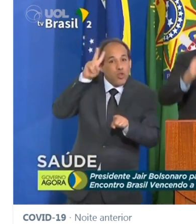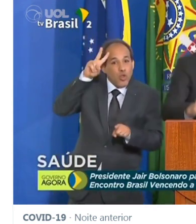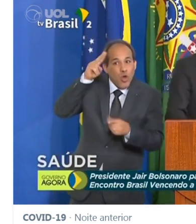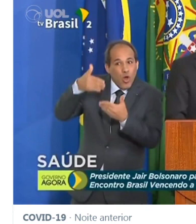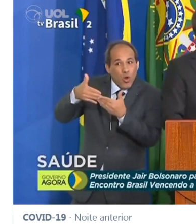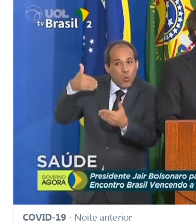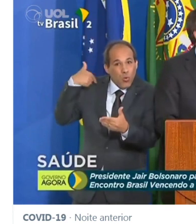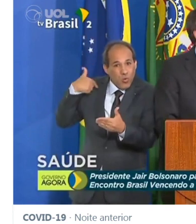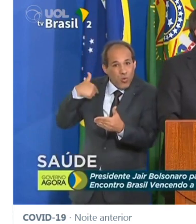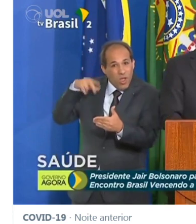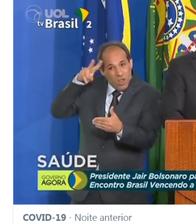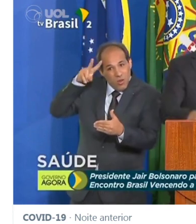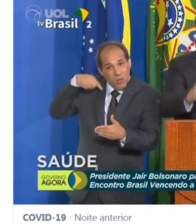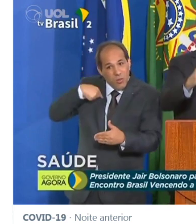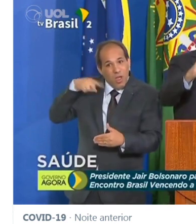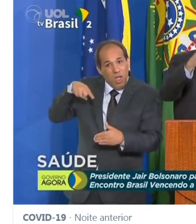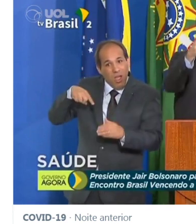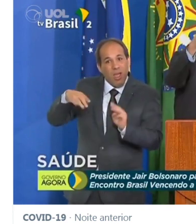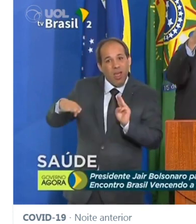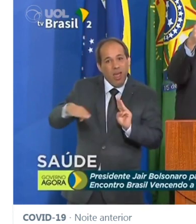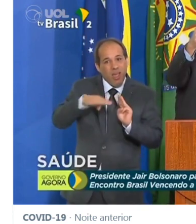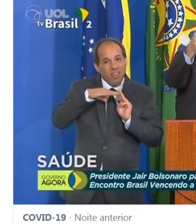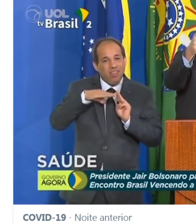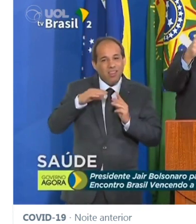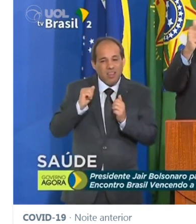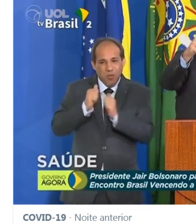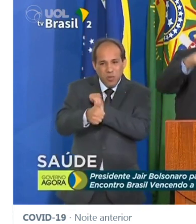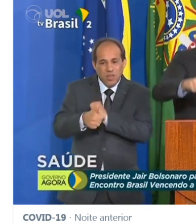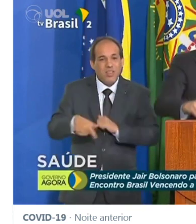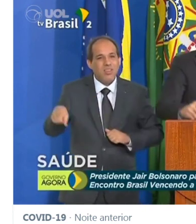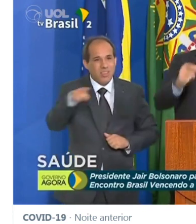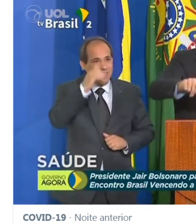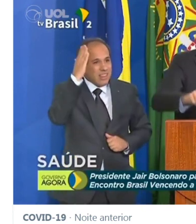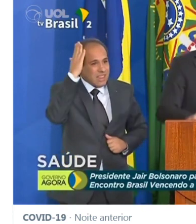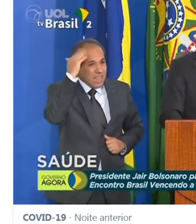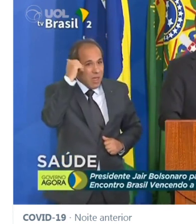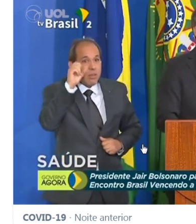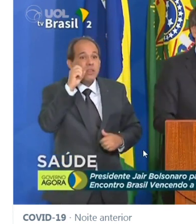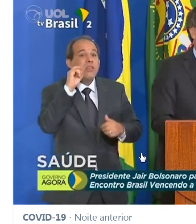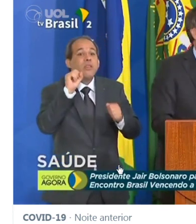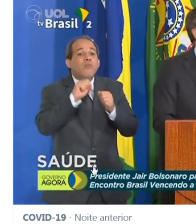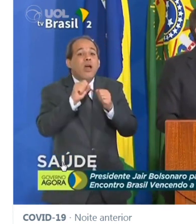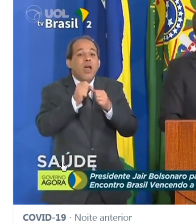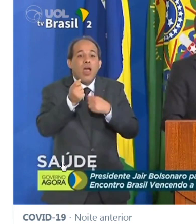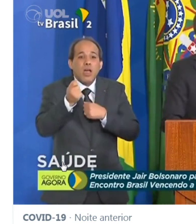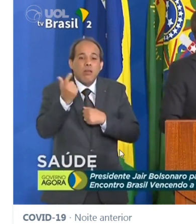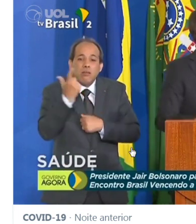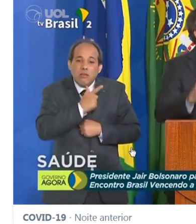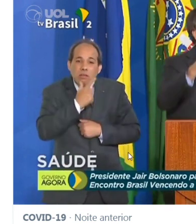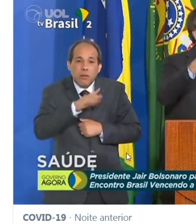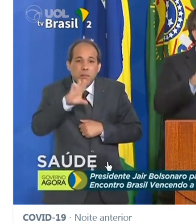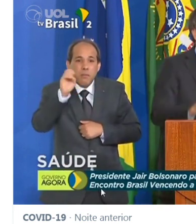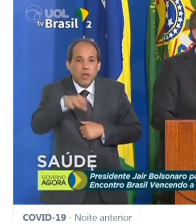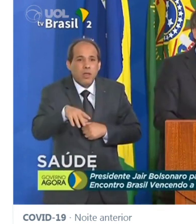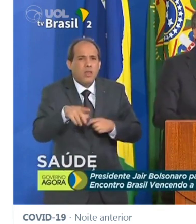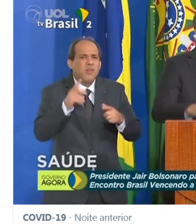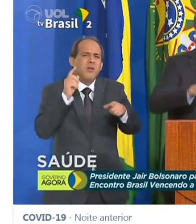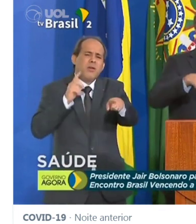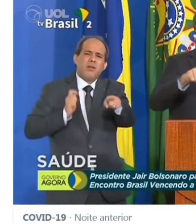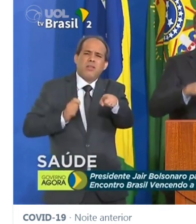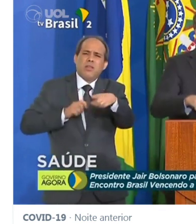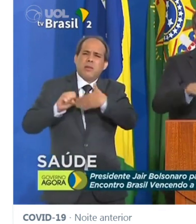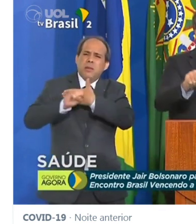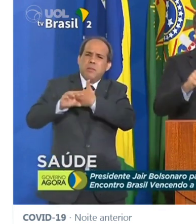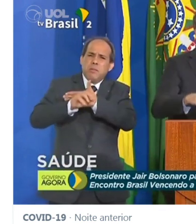vai pro deboche. O pessoal debocha quando mesmo. Quando pega num bundão de vocês, a chance de sobreviver é bem menor. Tá vendo como... Só sabe fazer